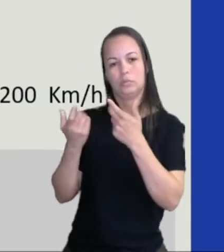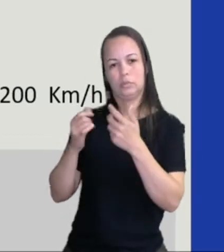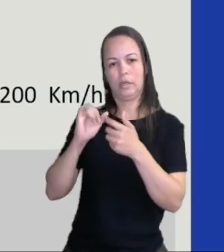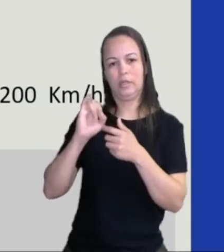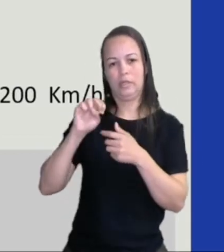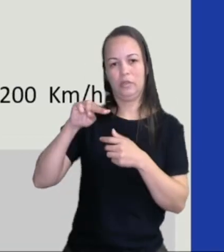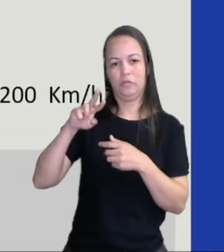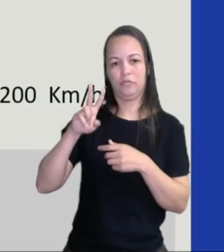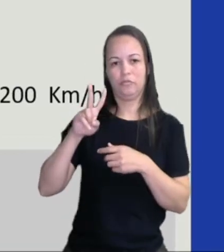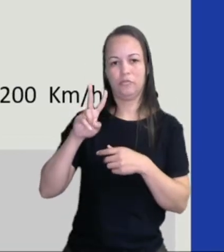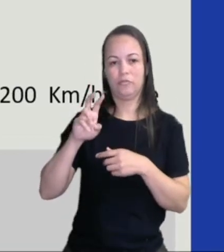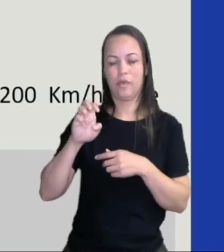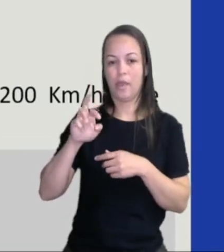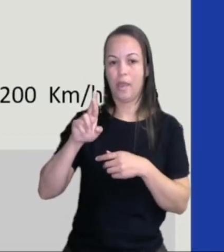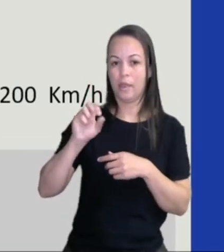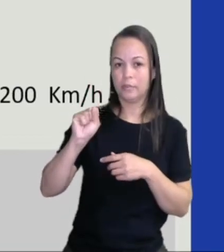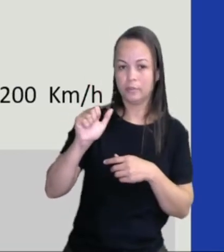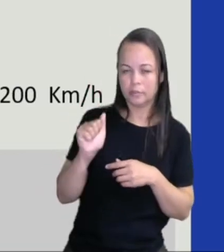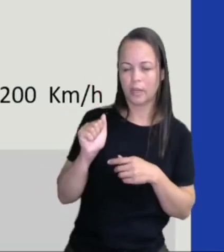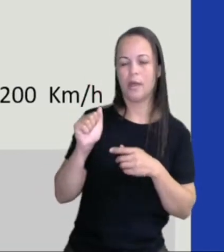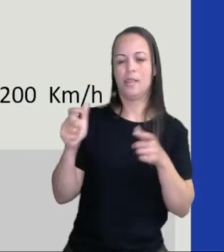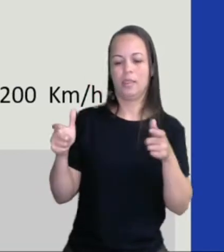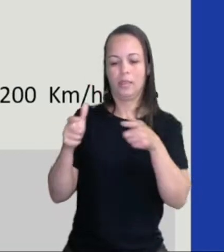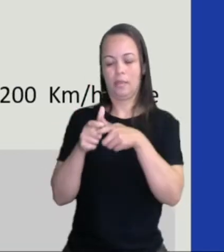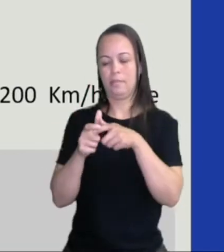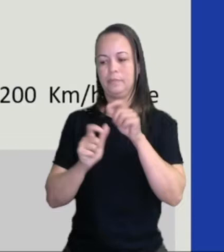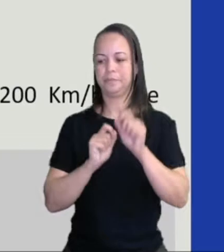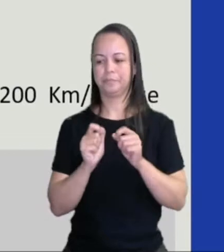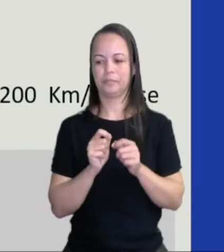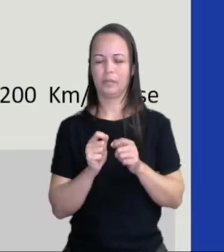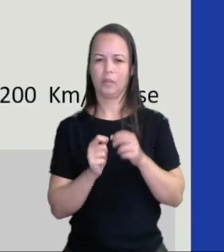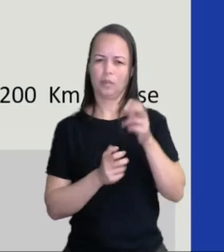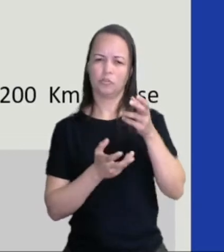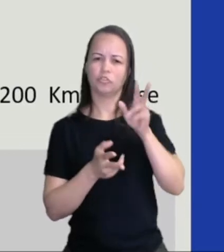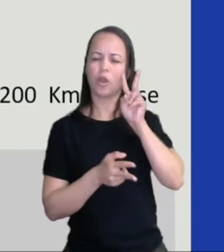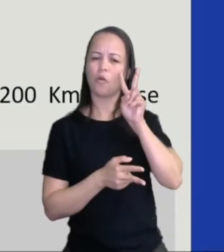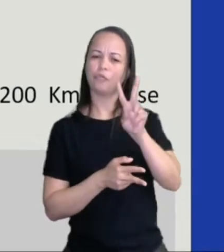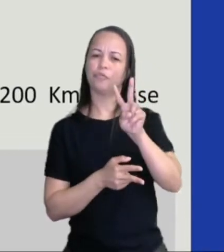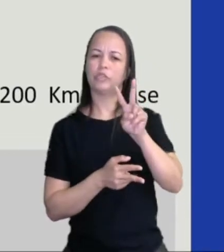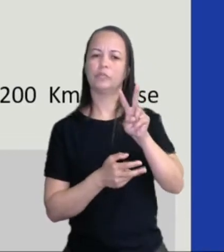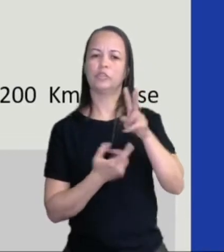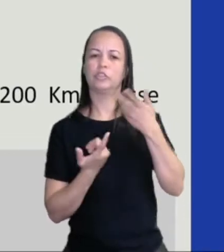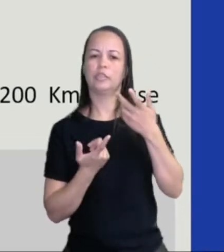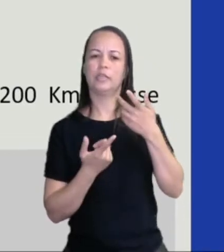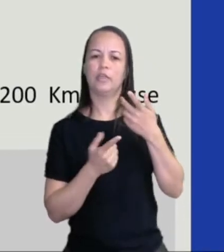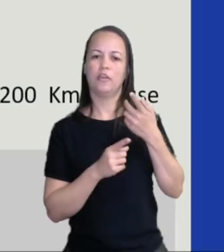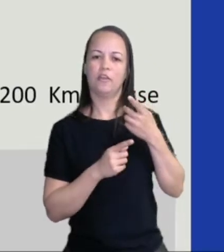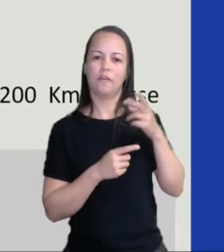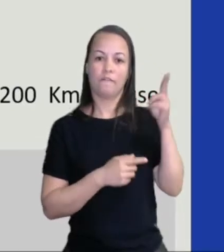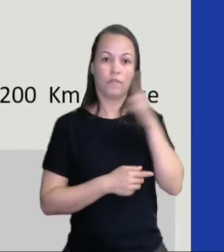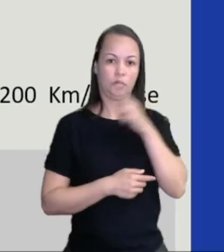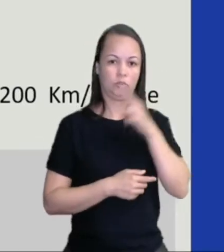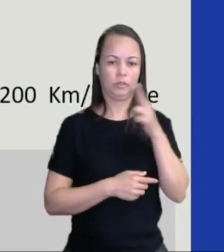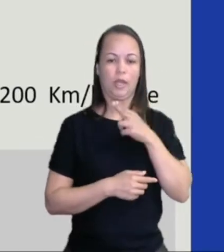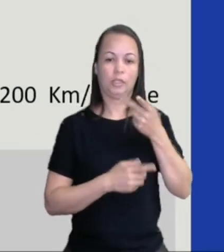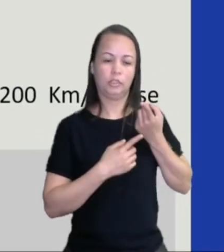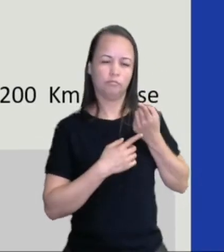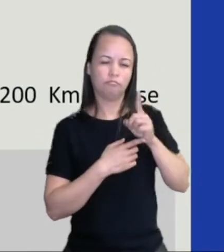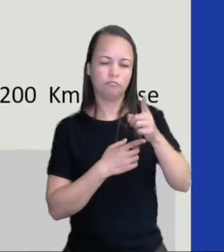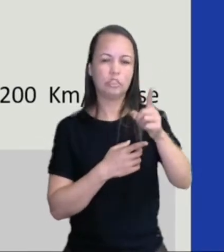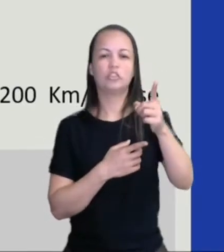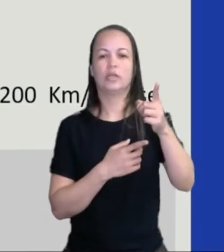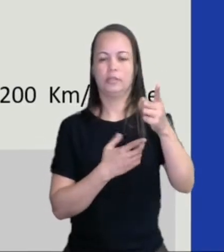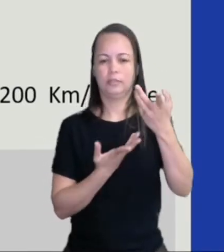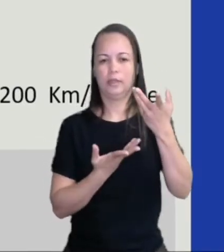gente viu há pouco que velocidade e distância são grandezas diretas, ou seja, se você